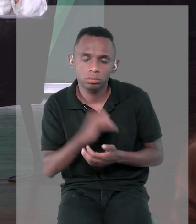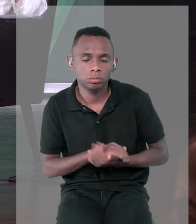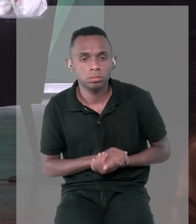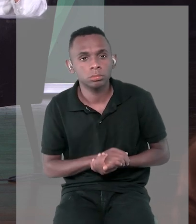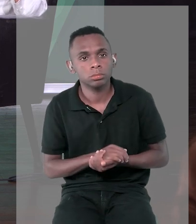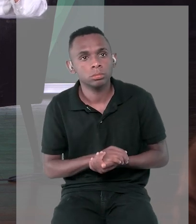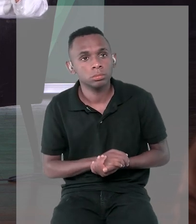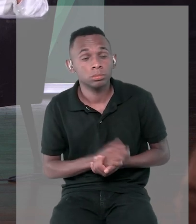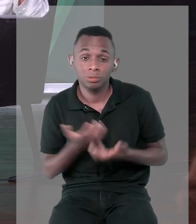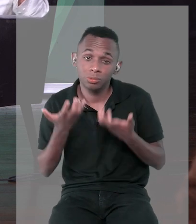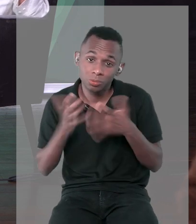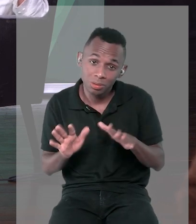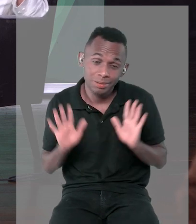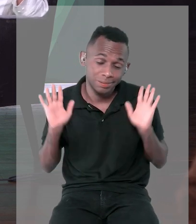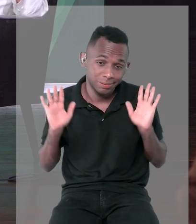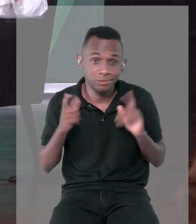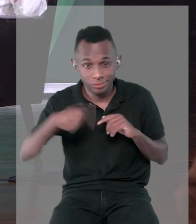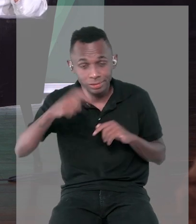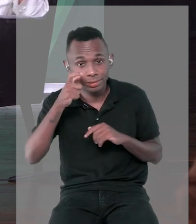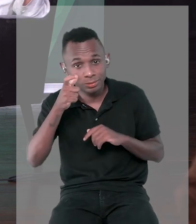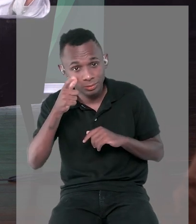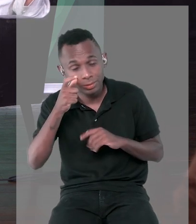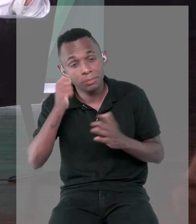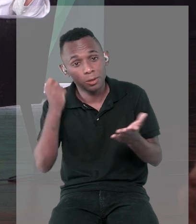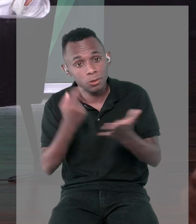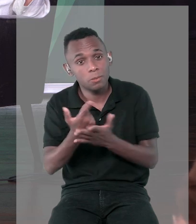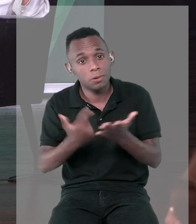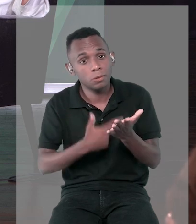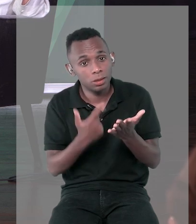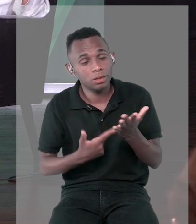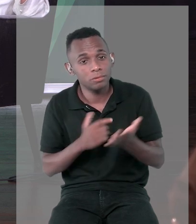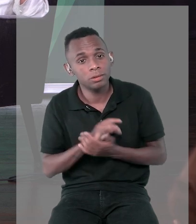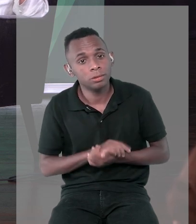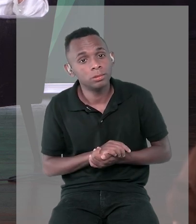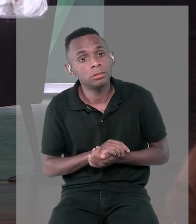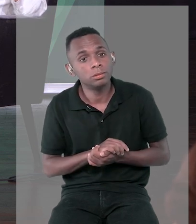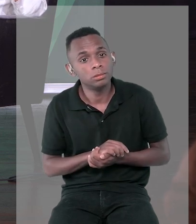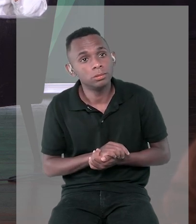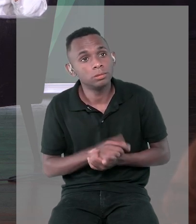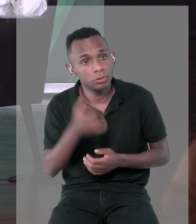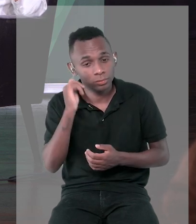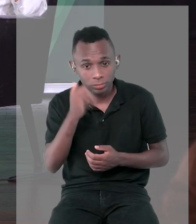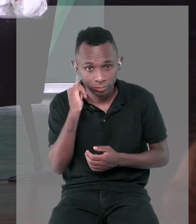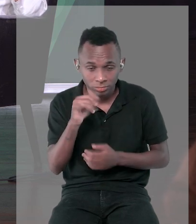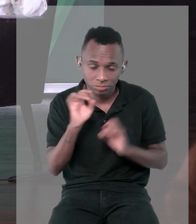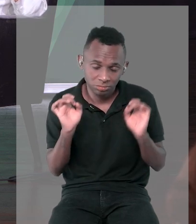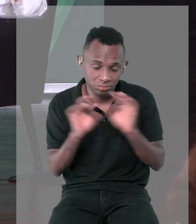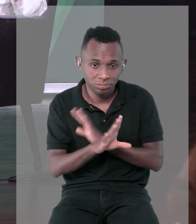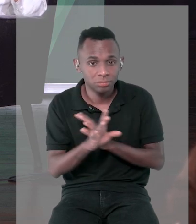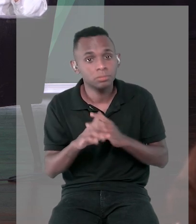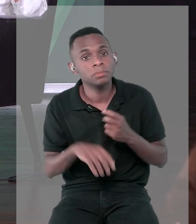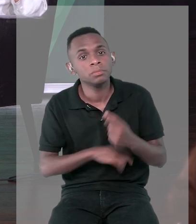né? Eu não queria, só para vocês terem curiosidade, comprar o livro. Mas eu vou contar isso, eu vou deixar